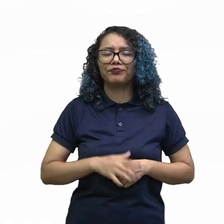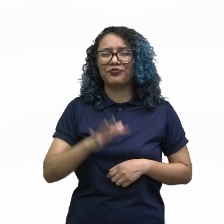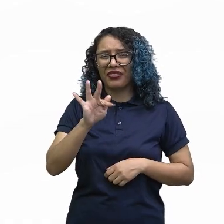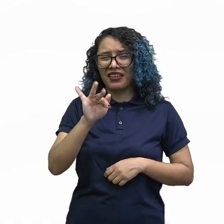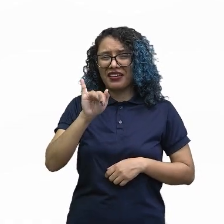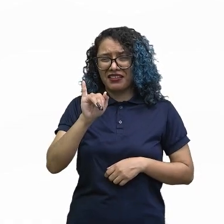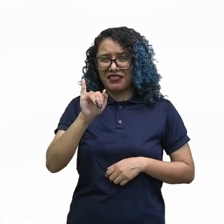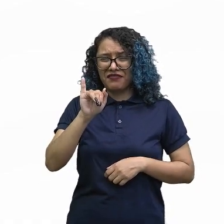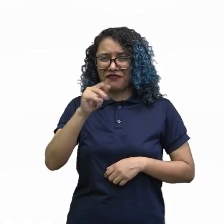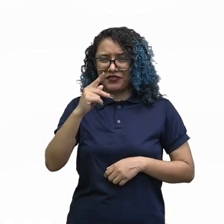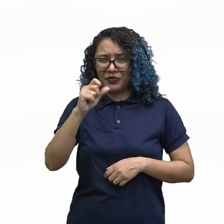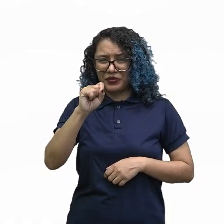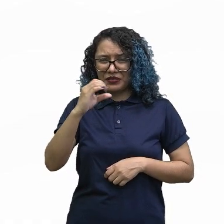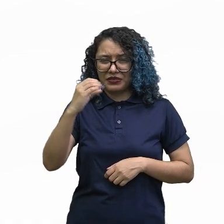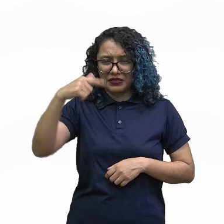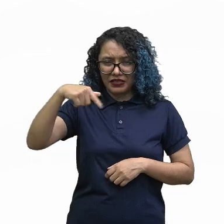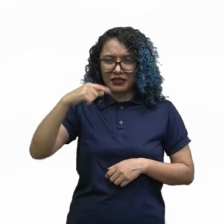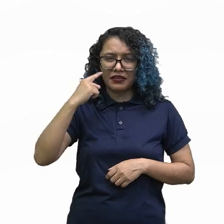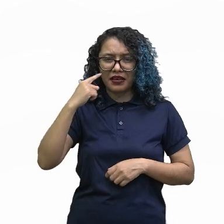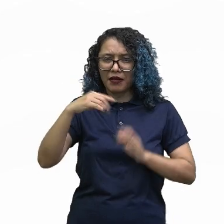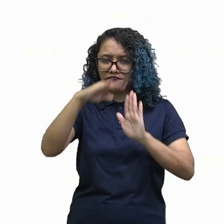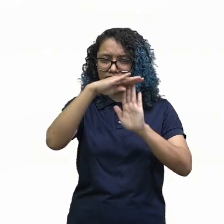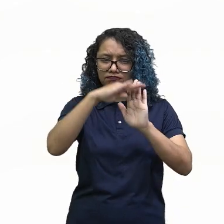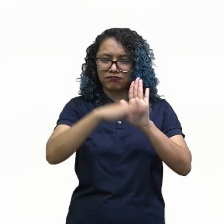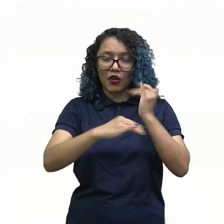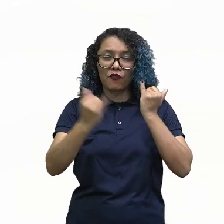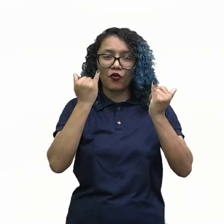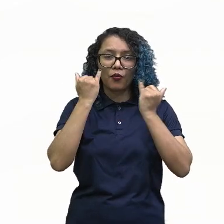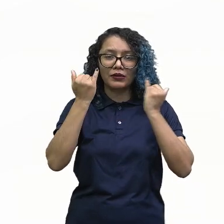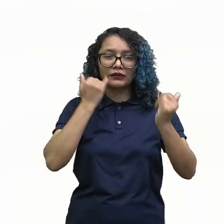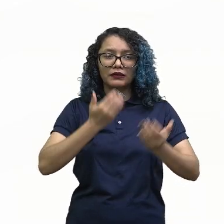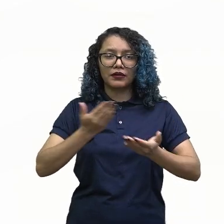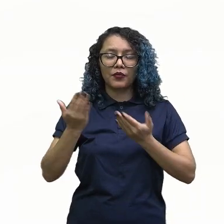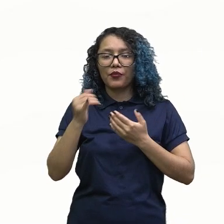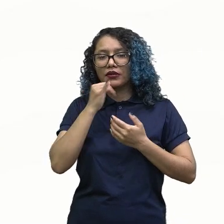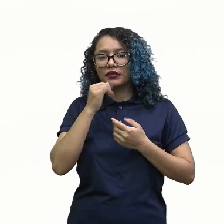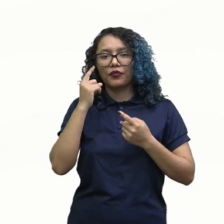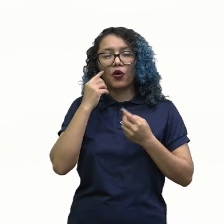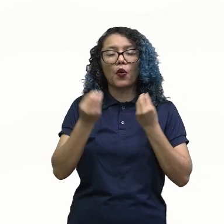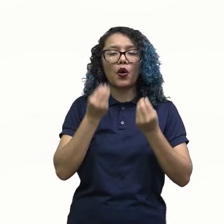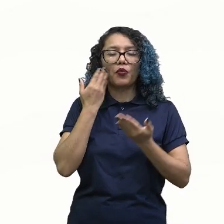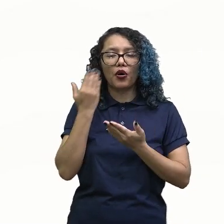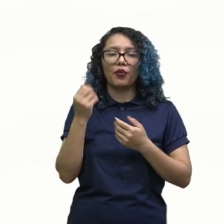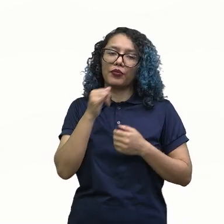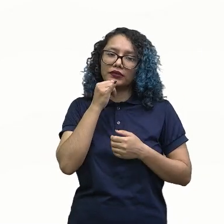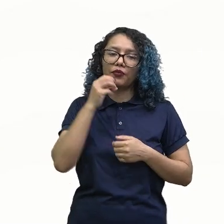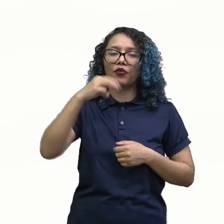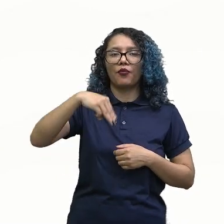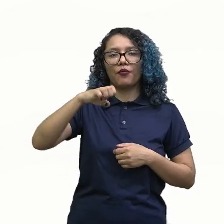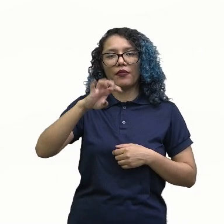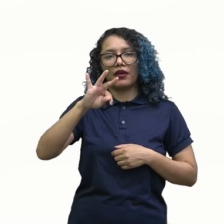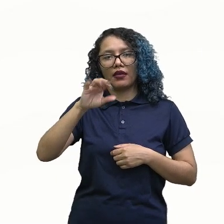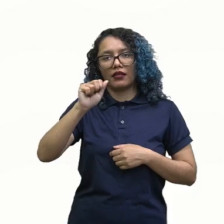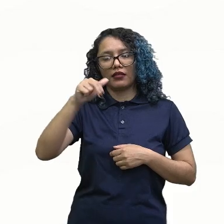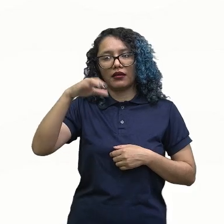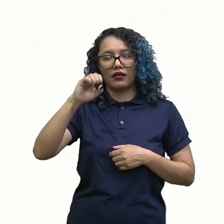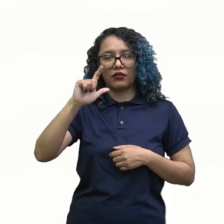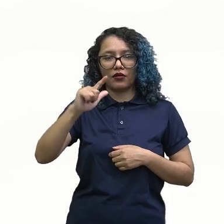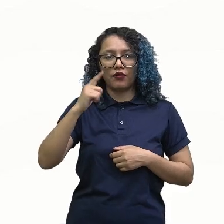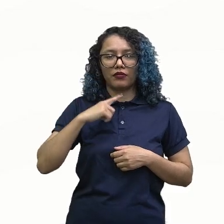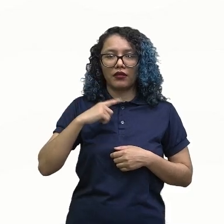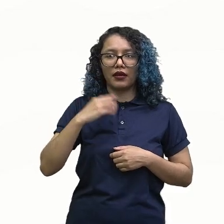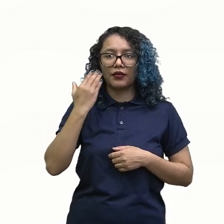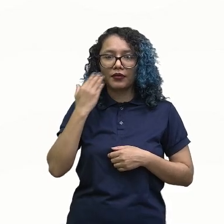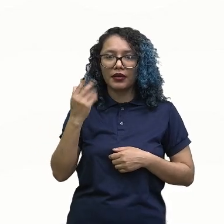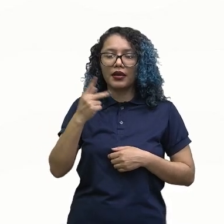FISPIC que eu mostrei para vocês, que é uma ficha, né, de identificação? Ela vem assim. Então, o metanol, aqui nesse caso,